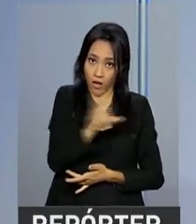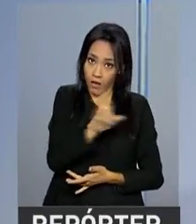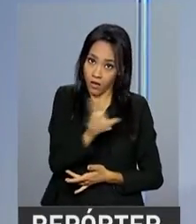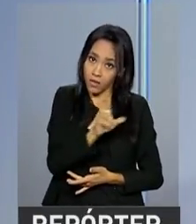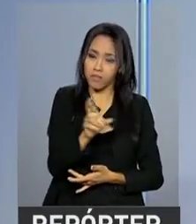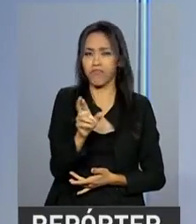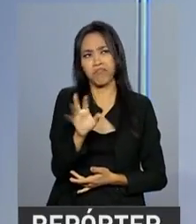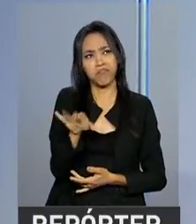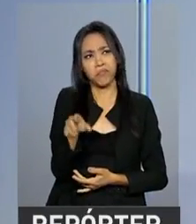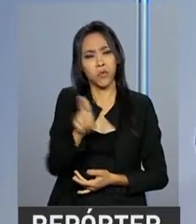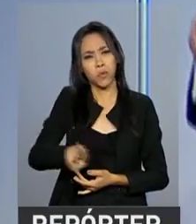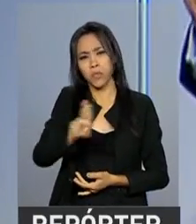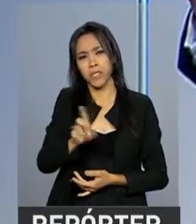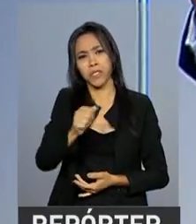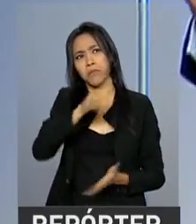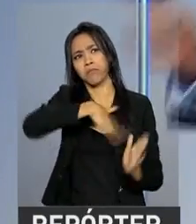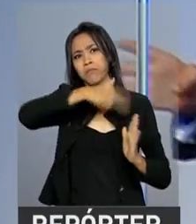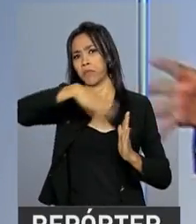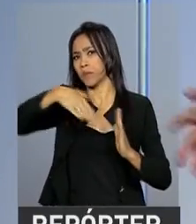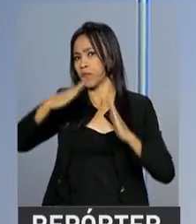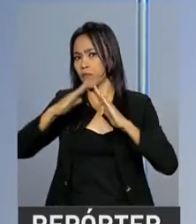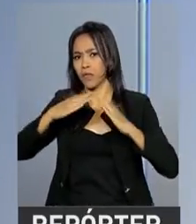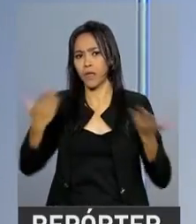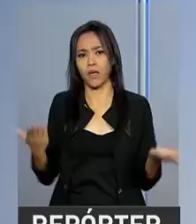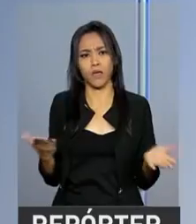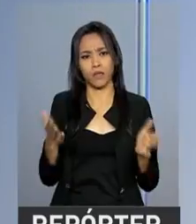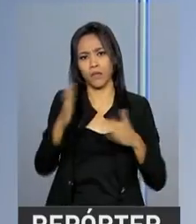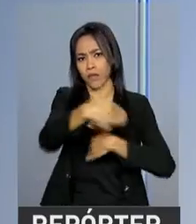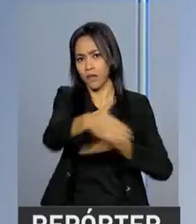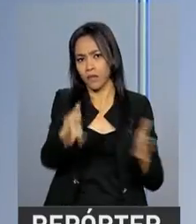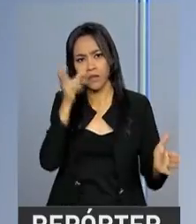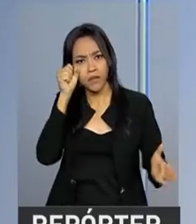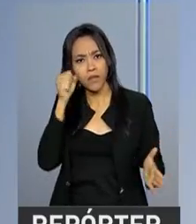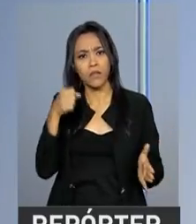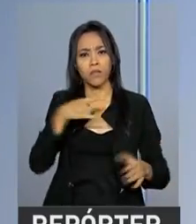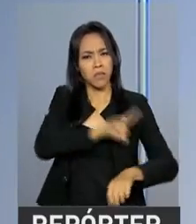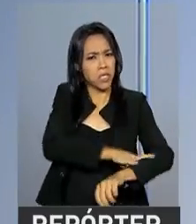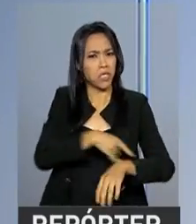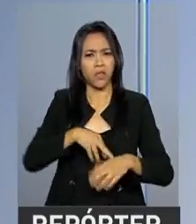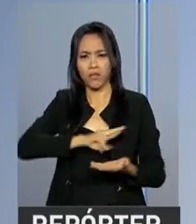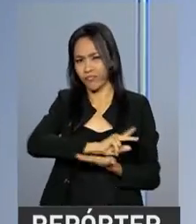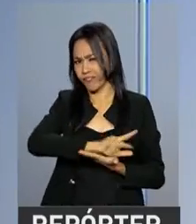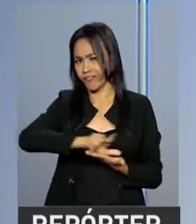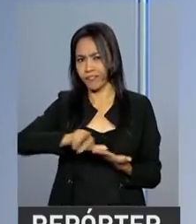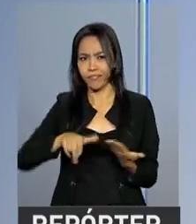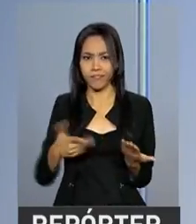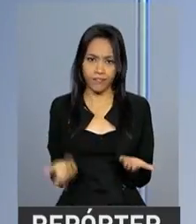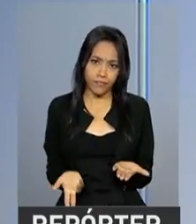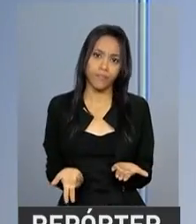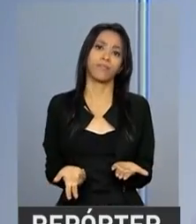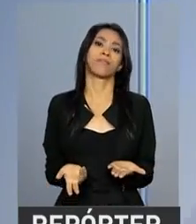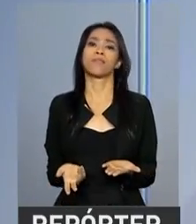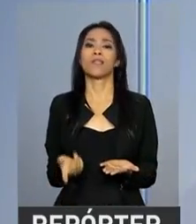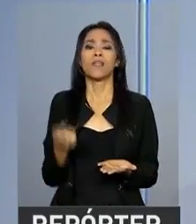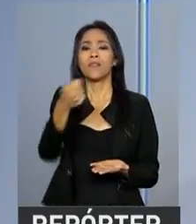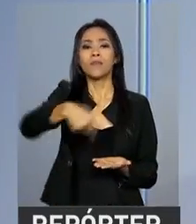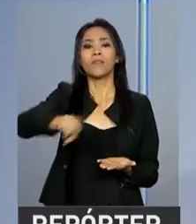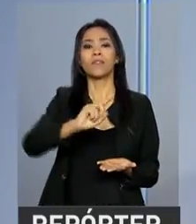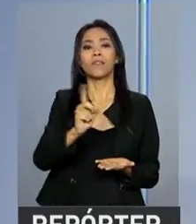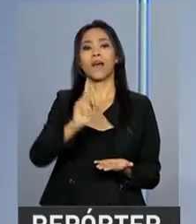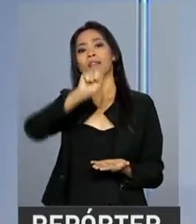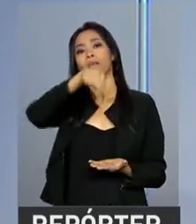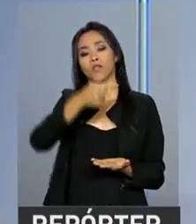uma pintura da sua casa, um quarto, um banheiro, o que seja, né? Sem ter que